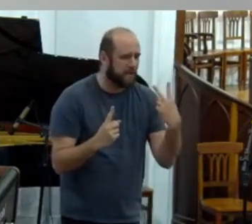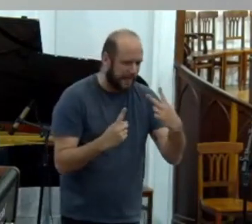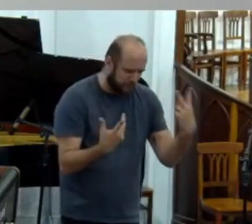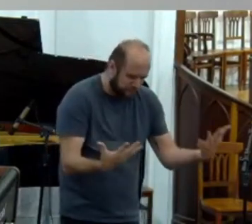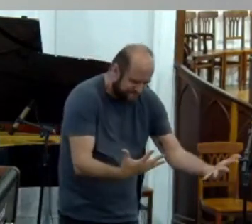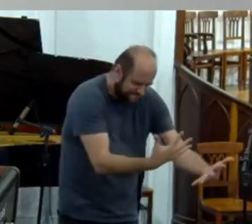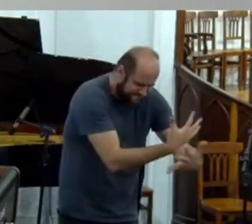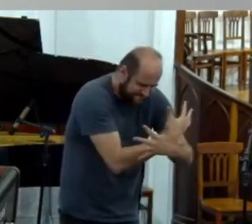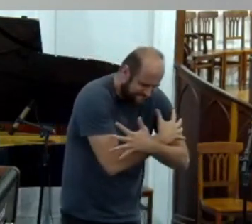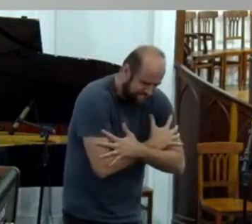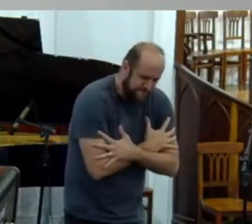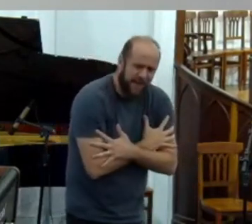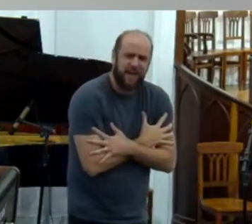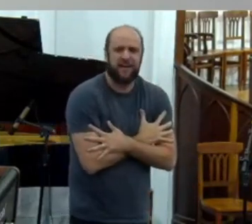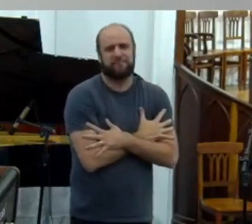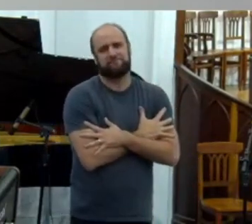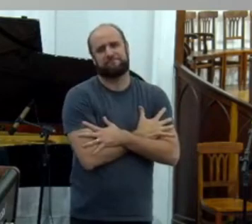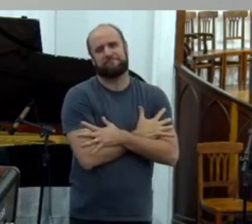abraçar.